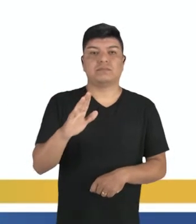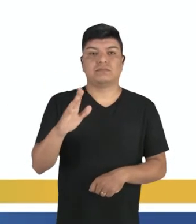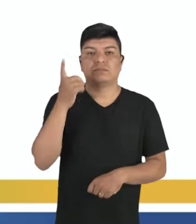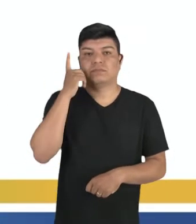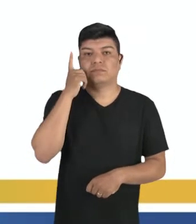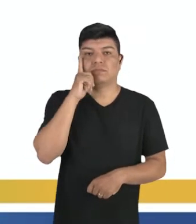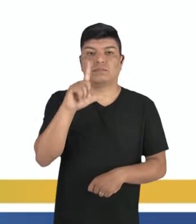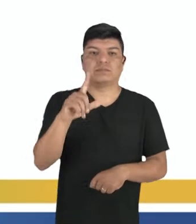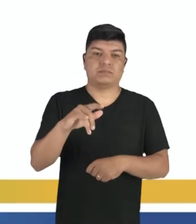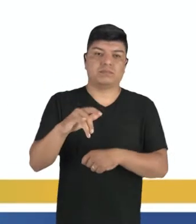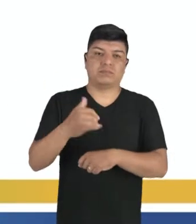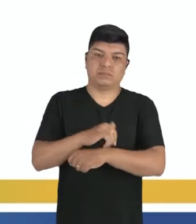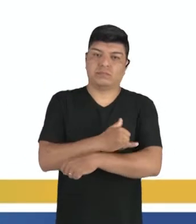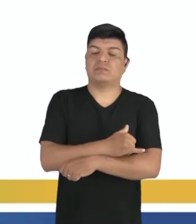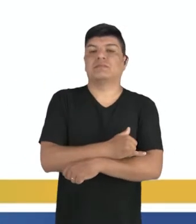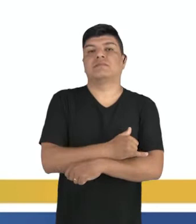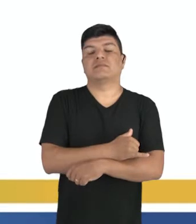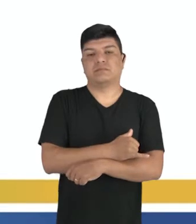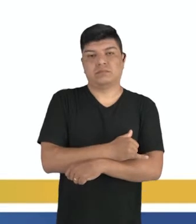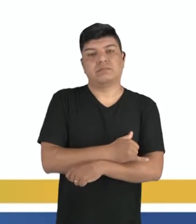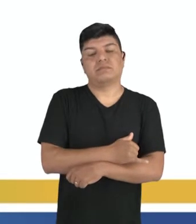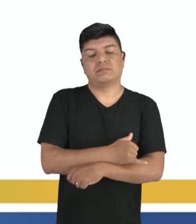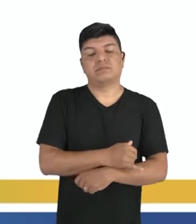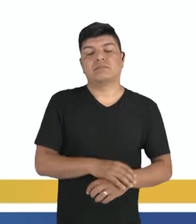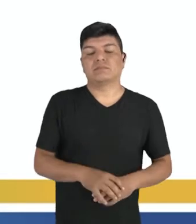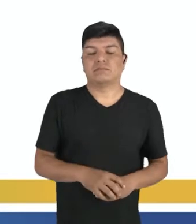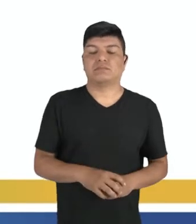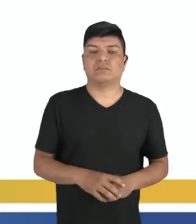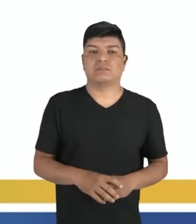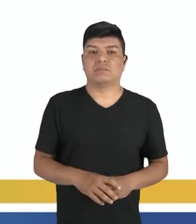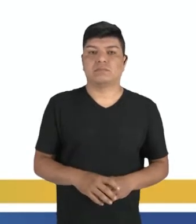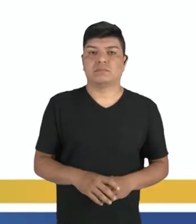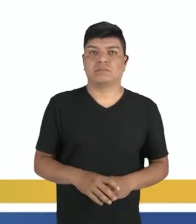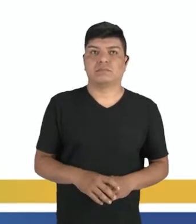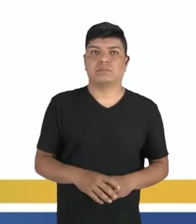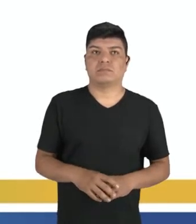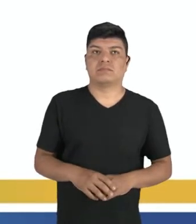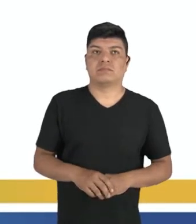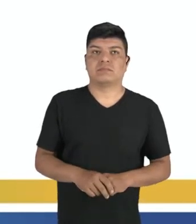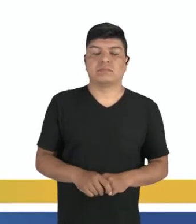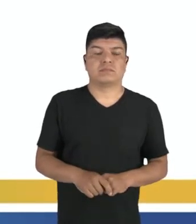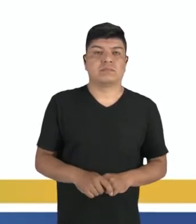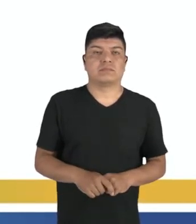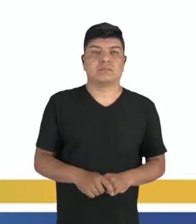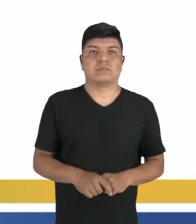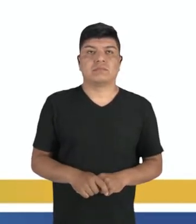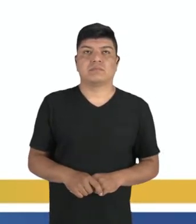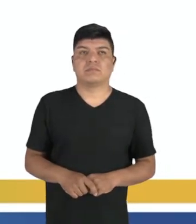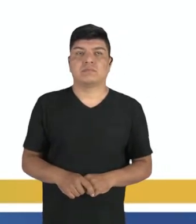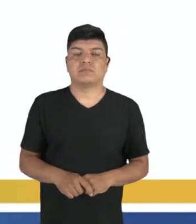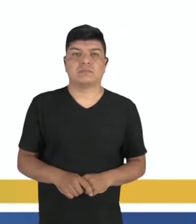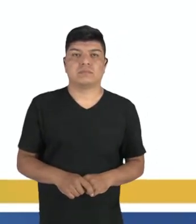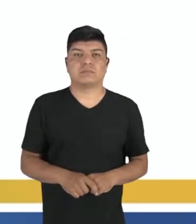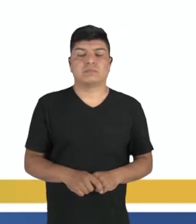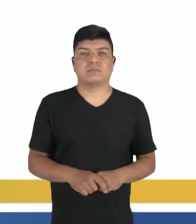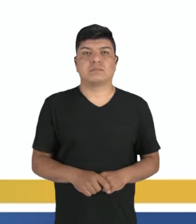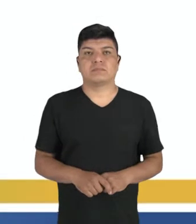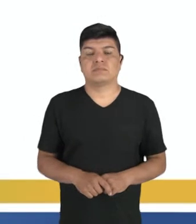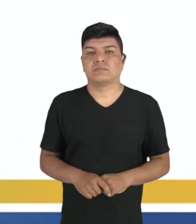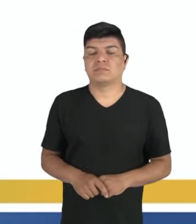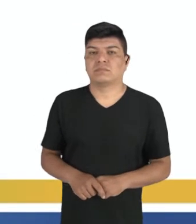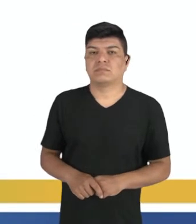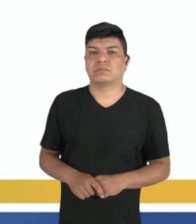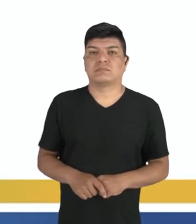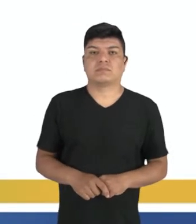ganharam peso, né? Os que mais tiveram esse aumento aí. Sondado no estudio da empresa Ipsos sobre o impacto da pandemia na alimentação e na